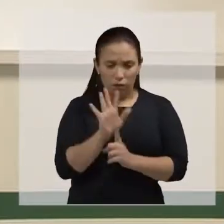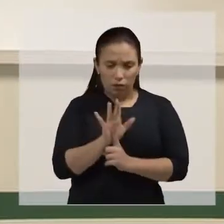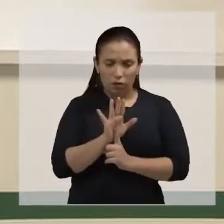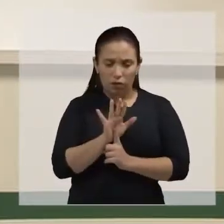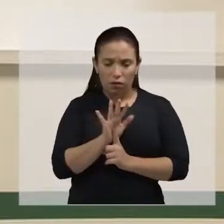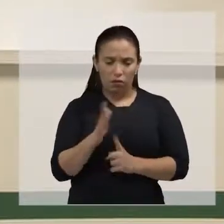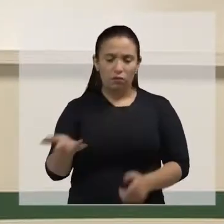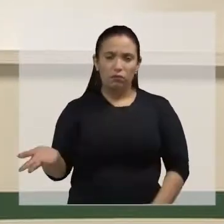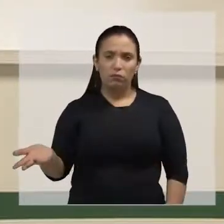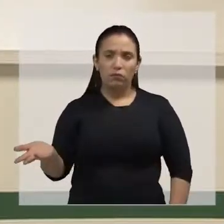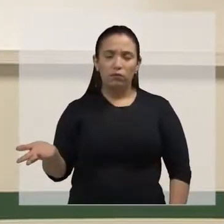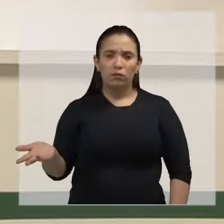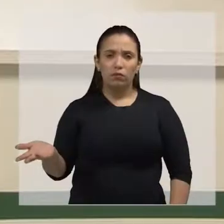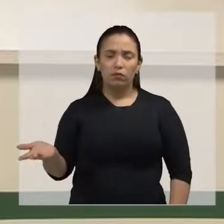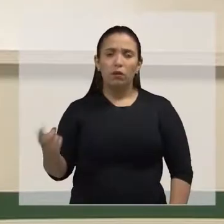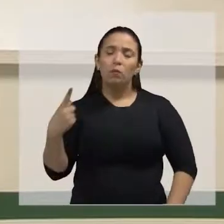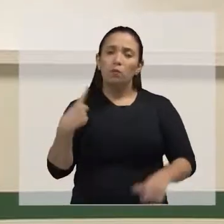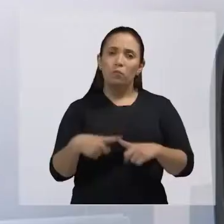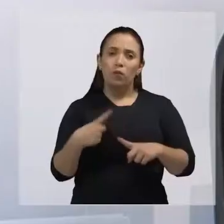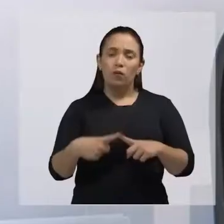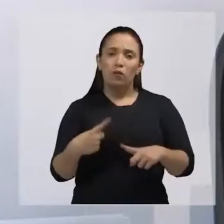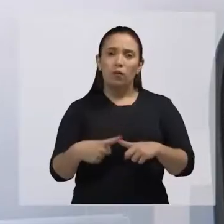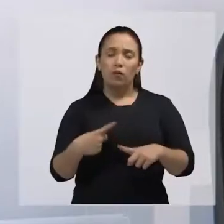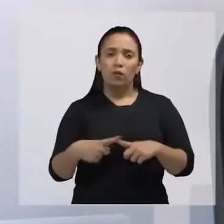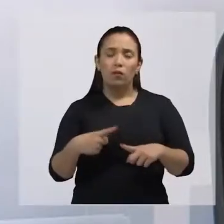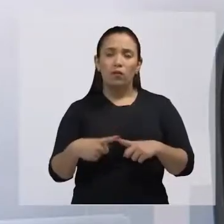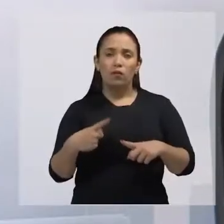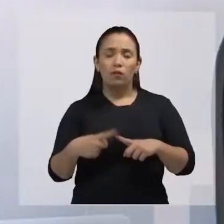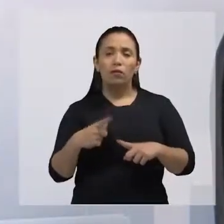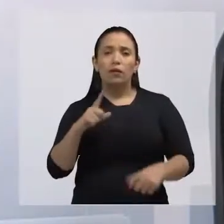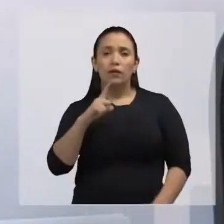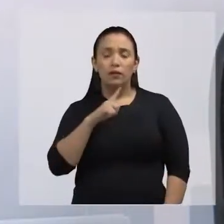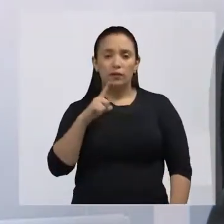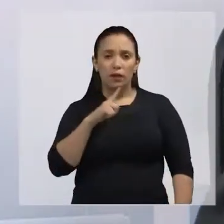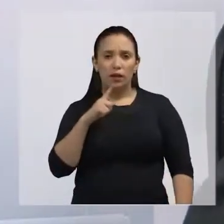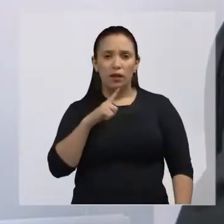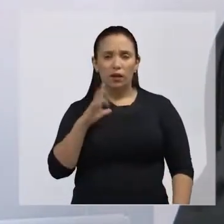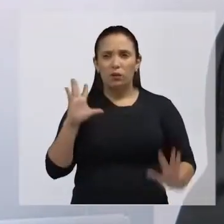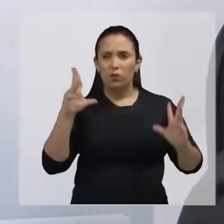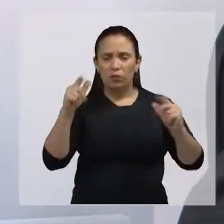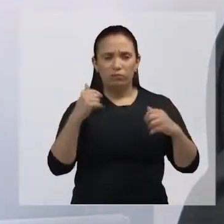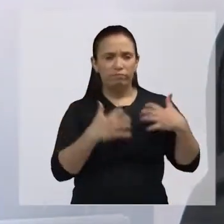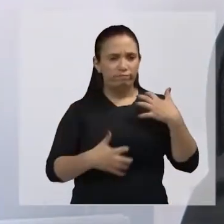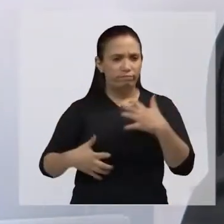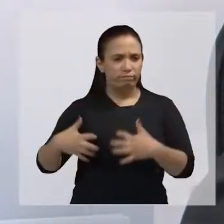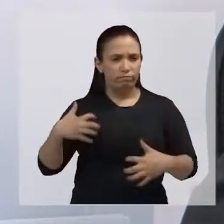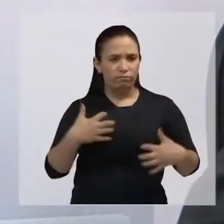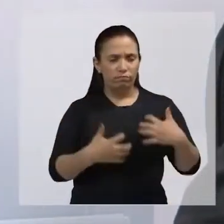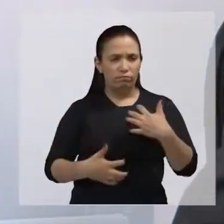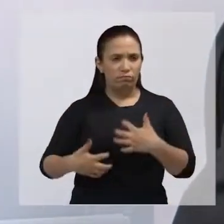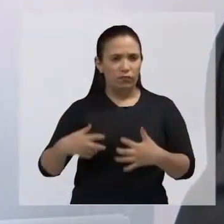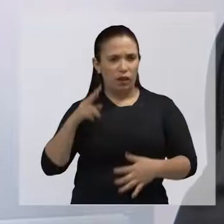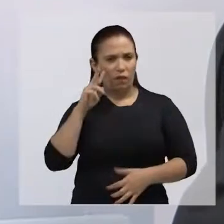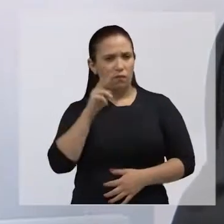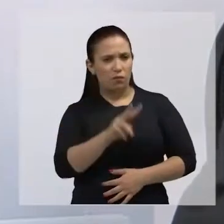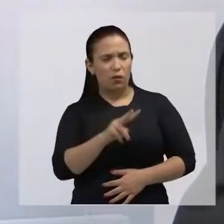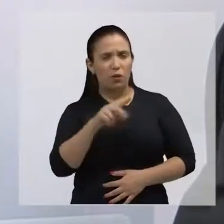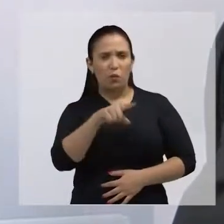quê? Porque existiu uma comoção e uma solidariedade à morte da vereadora, no primeiro instante, que é